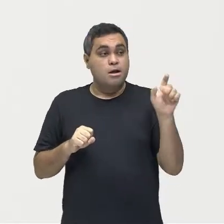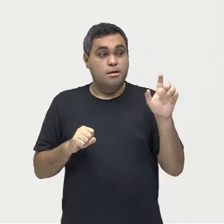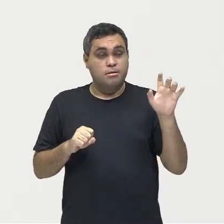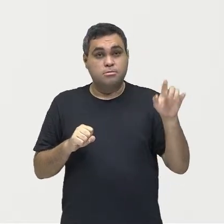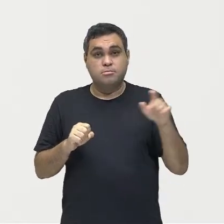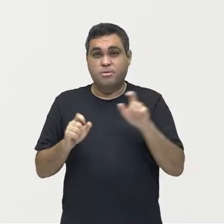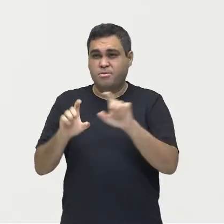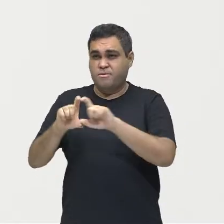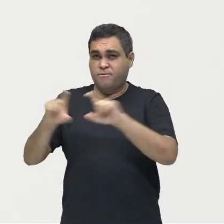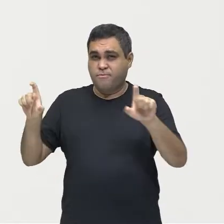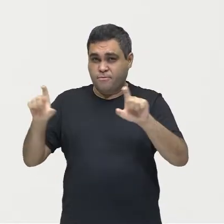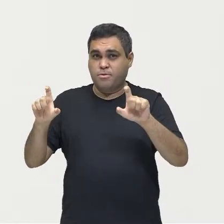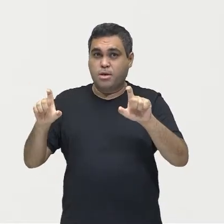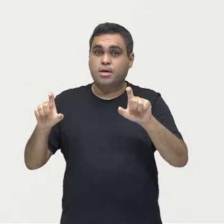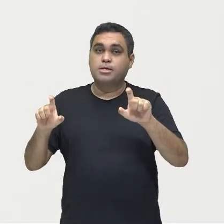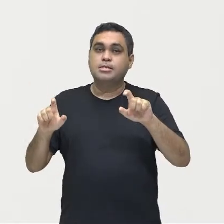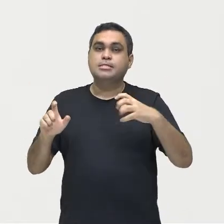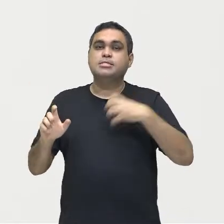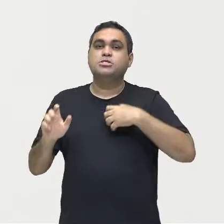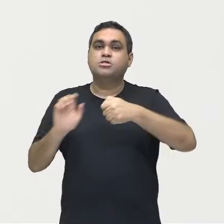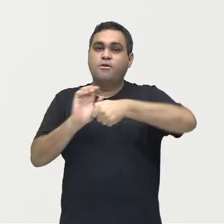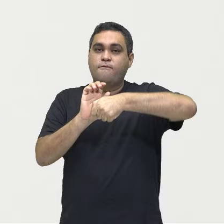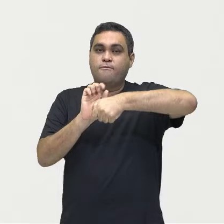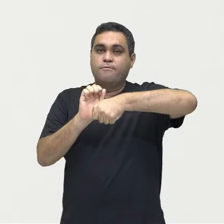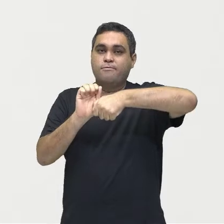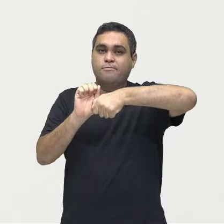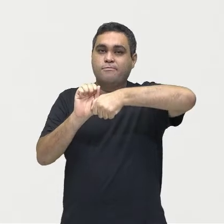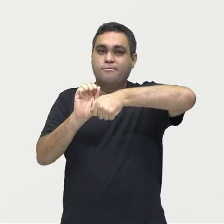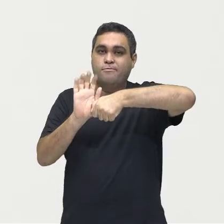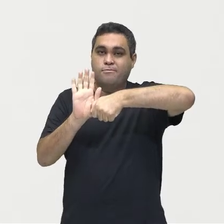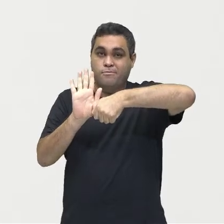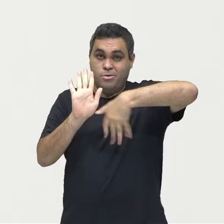de forma figurada, no seu sentido